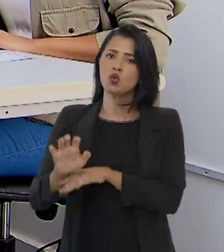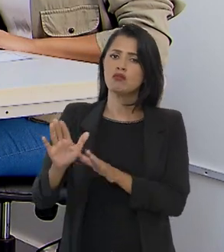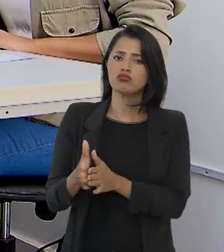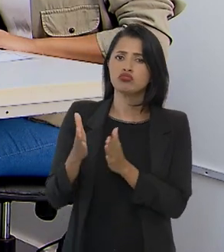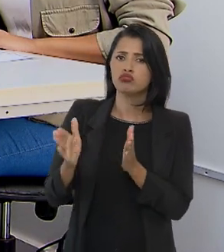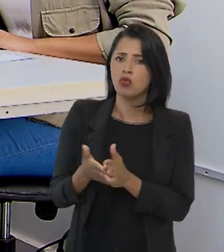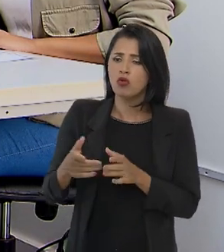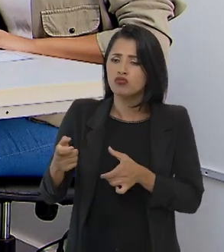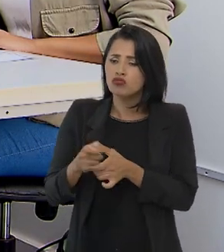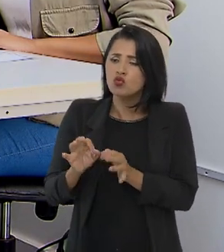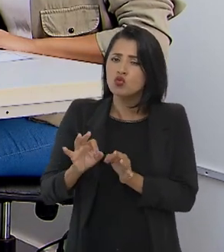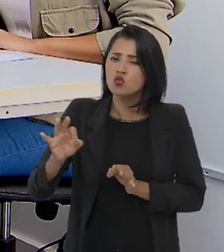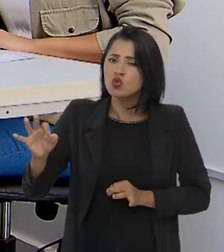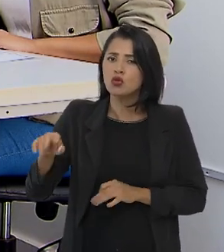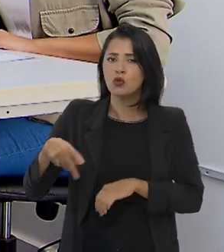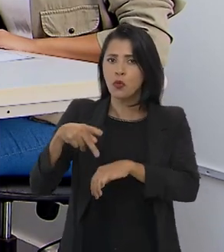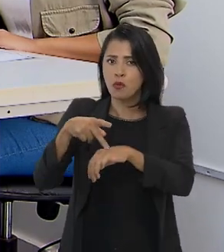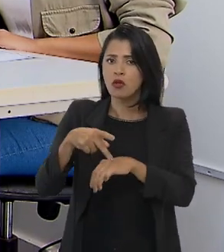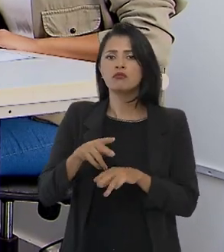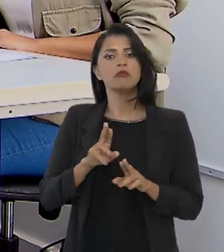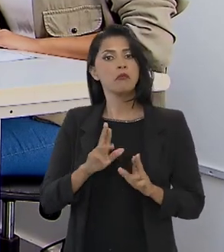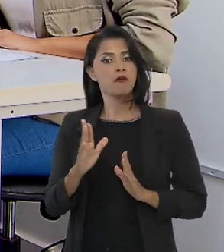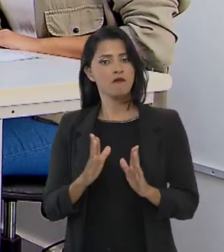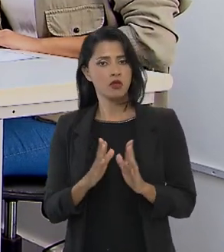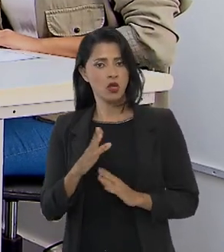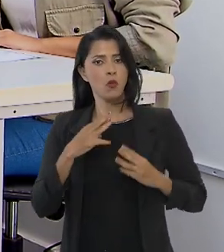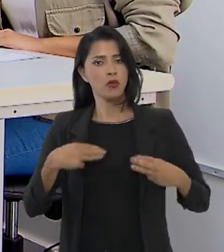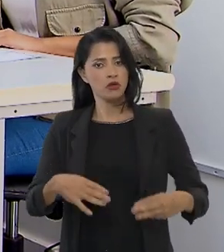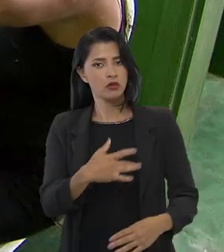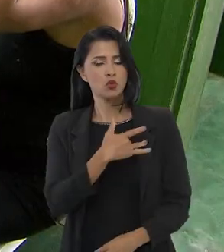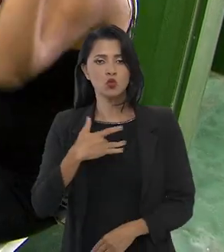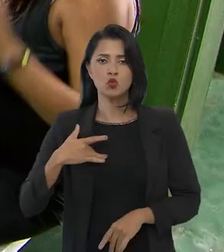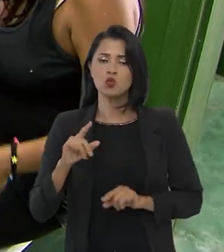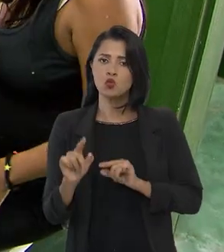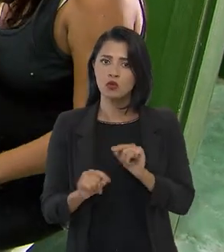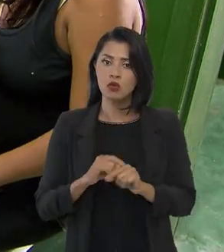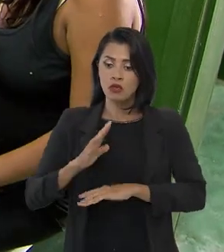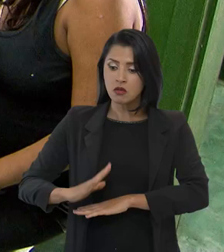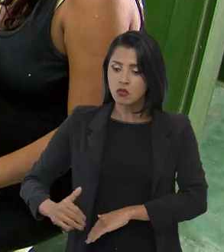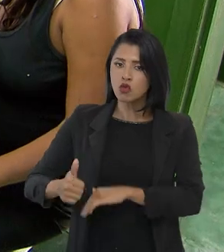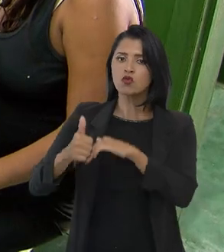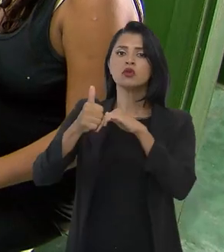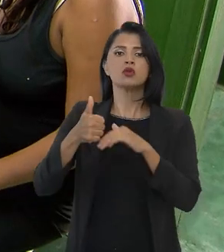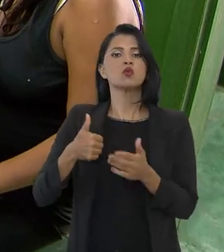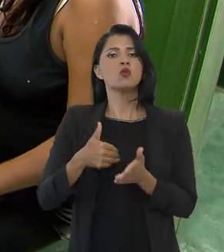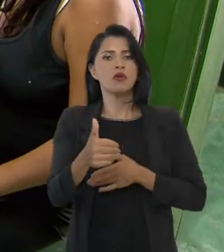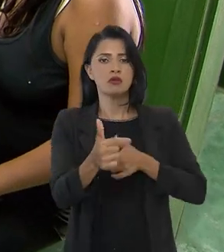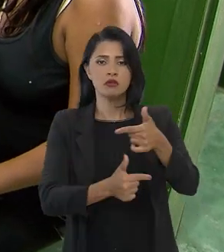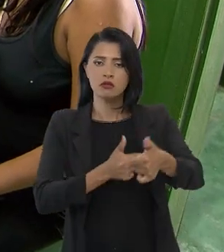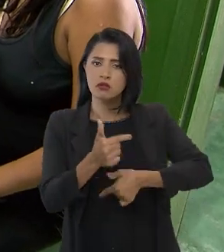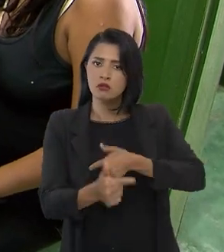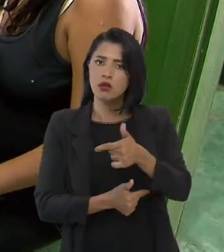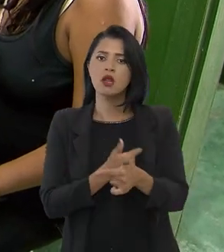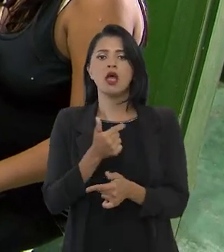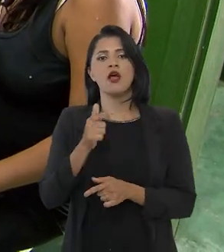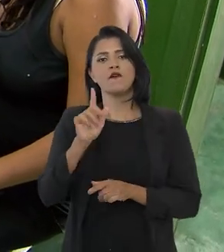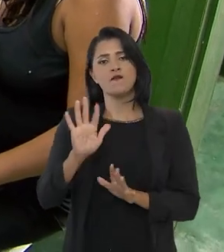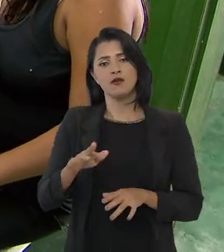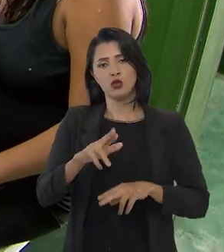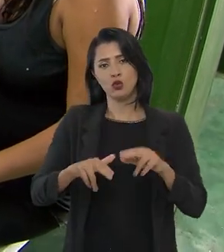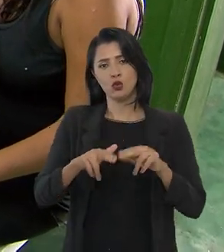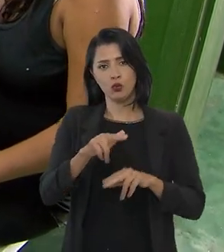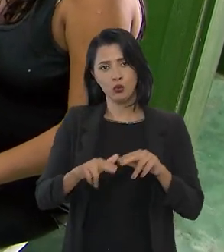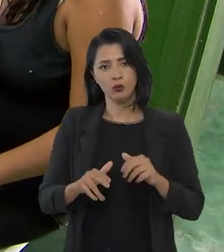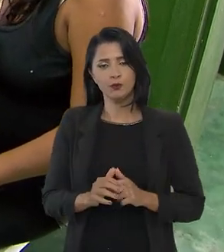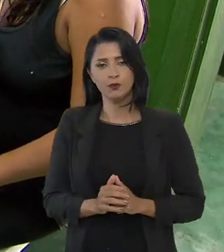para regiões carentes e no interior do país. A previsão do Ministério da Saúde é de que os profissionais comecem a atuar